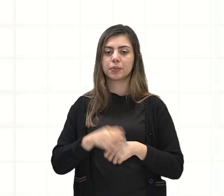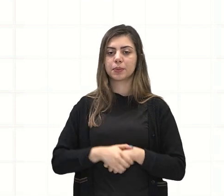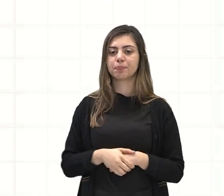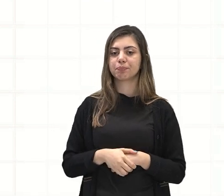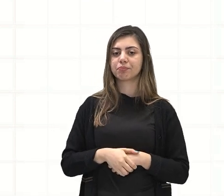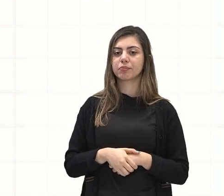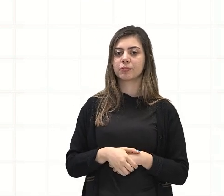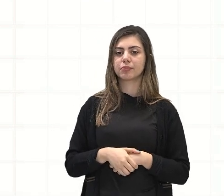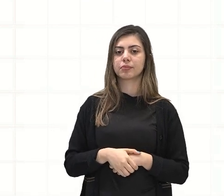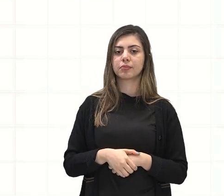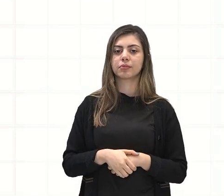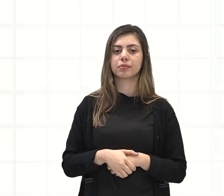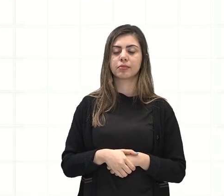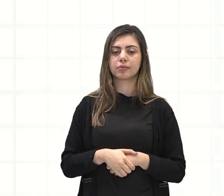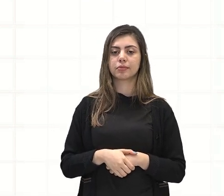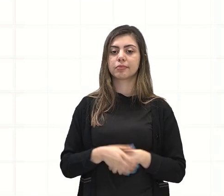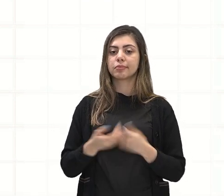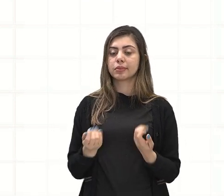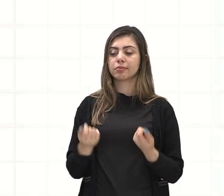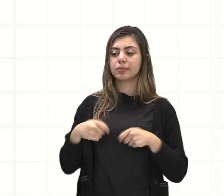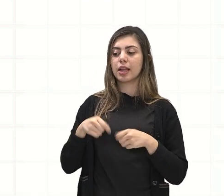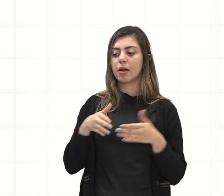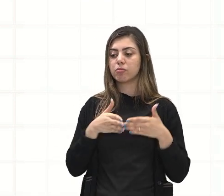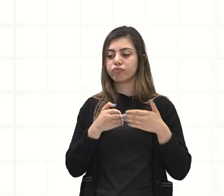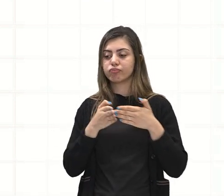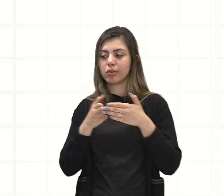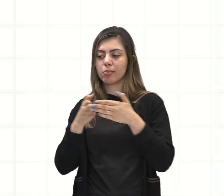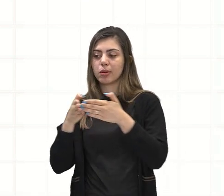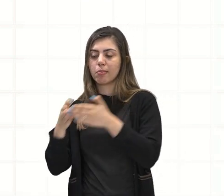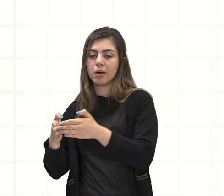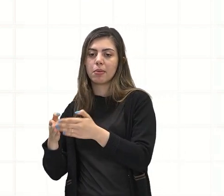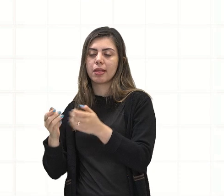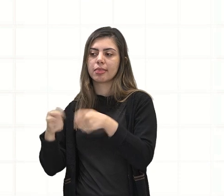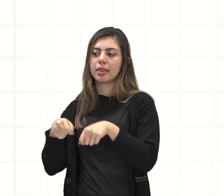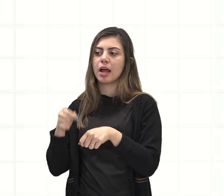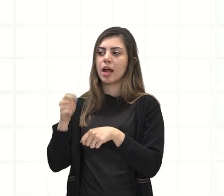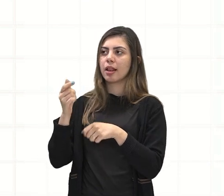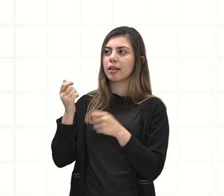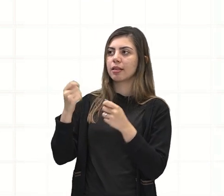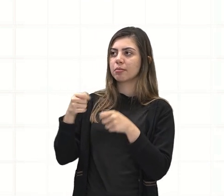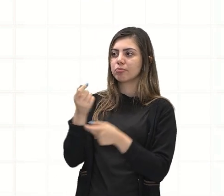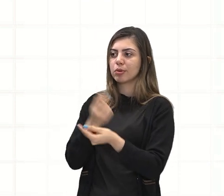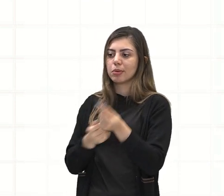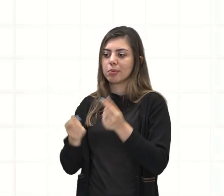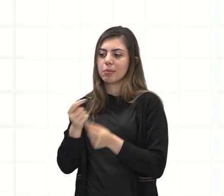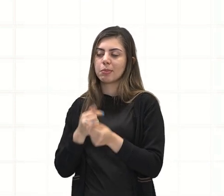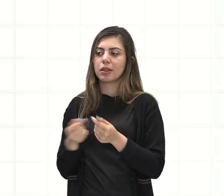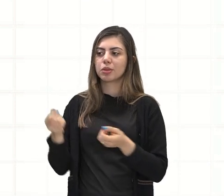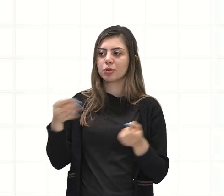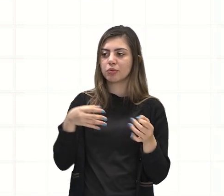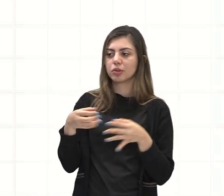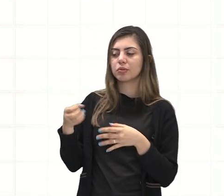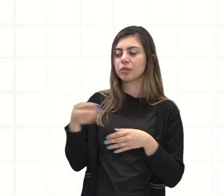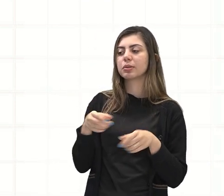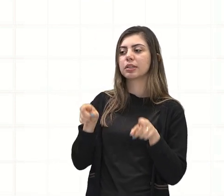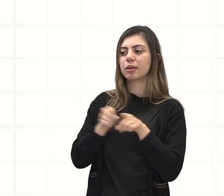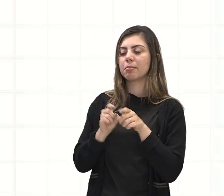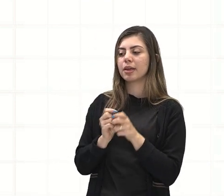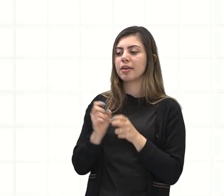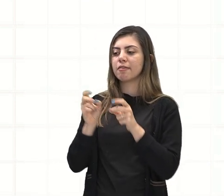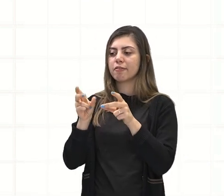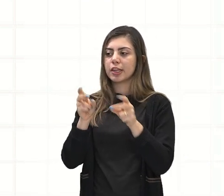acesso ao comércio marítimo abriu portas para explorar novos mercados e expandir as atividades